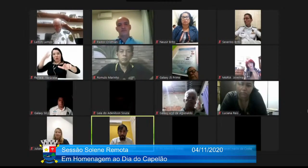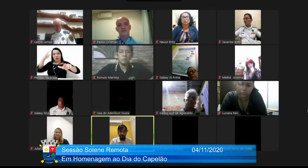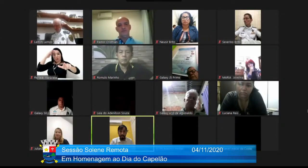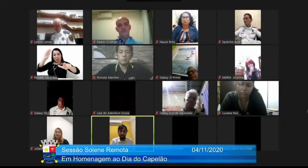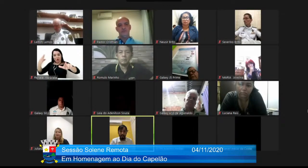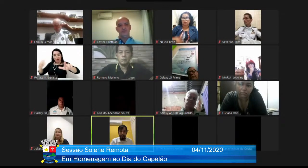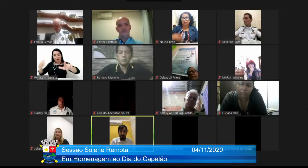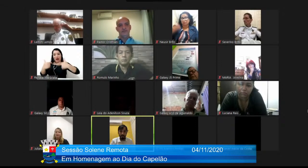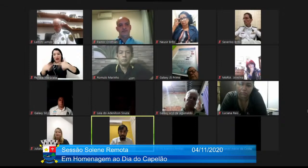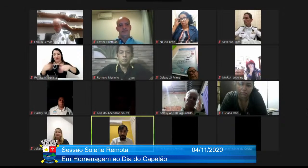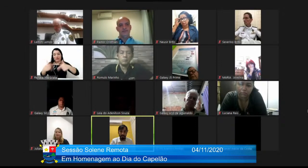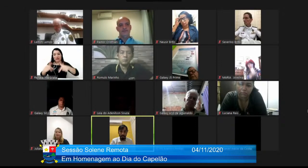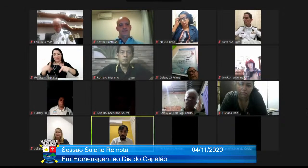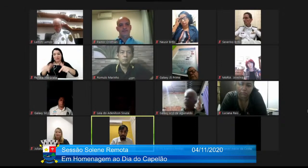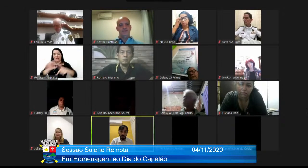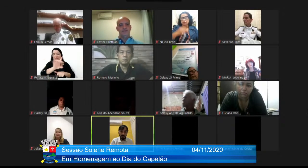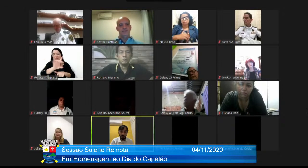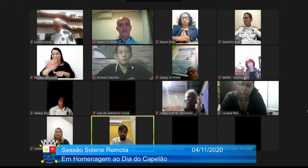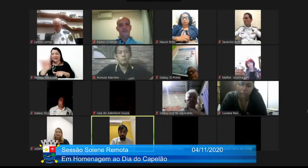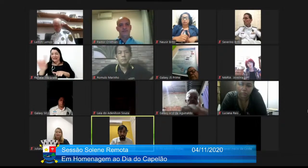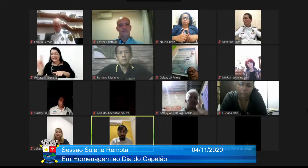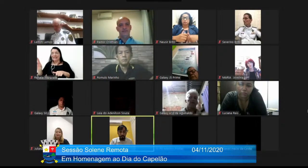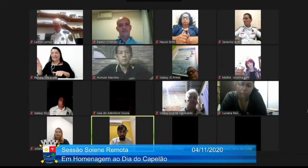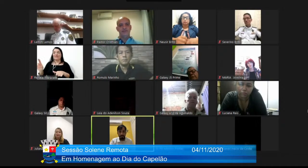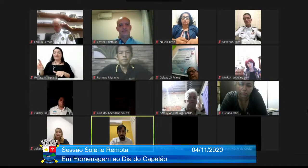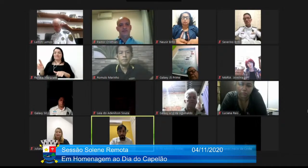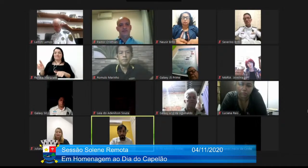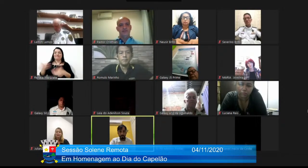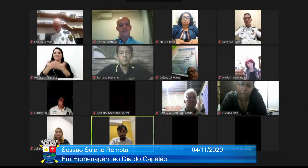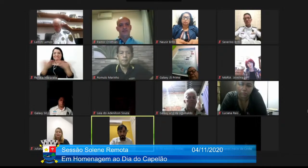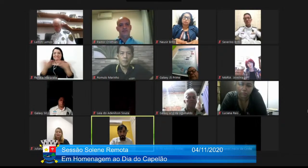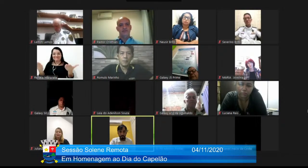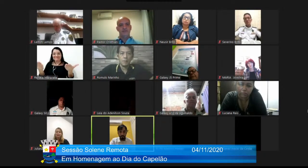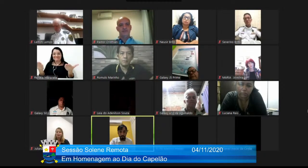por vocês, cada um de vocês, capelões.